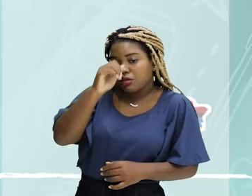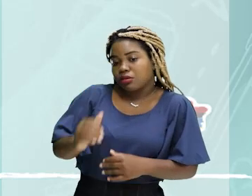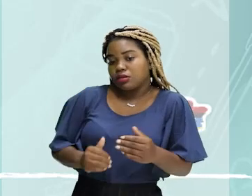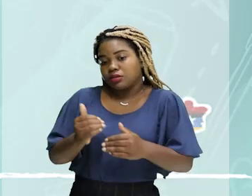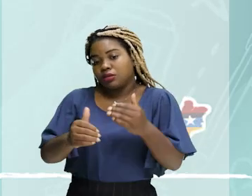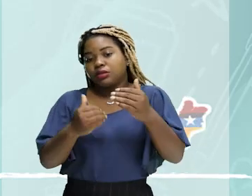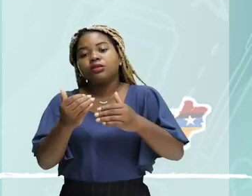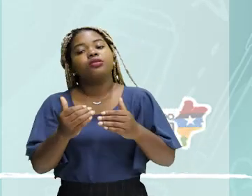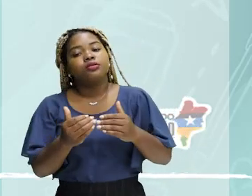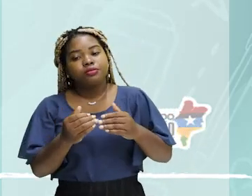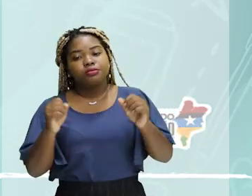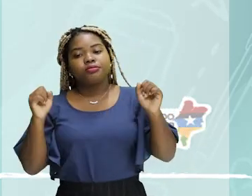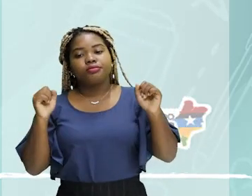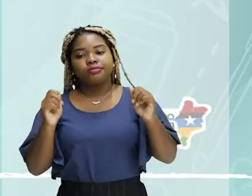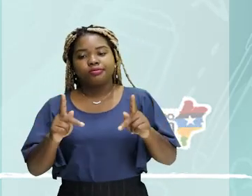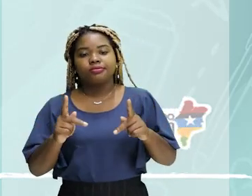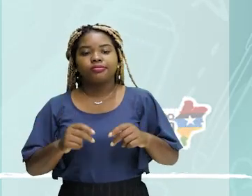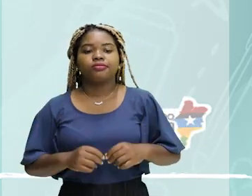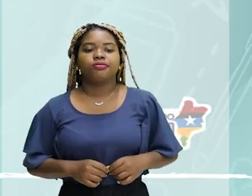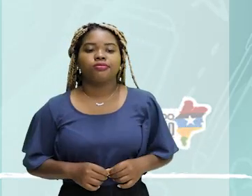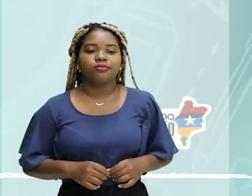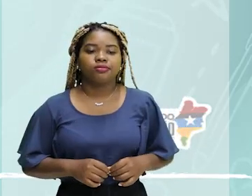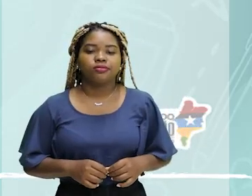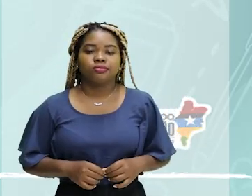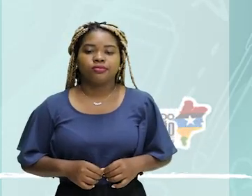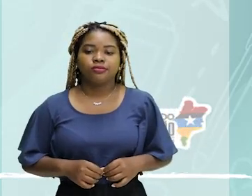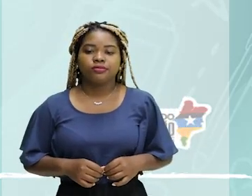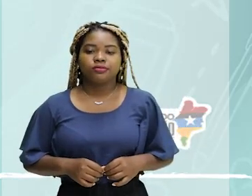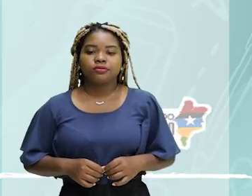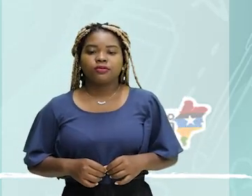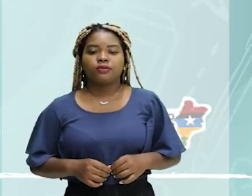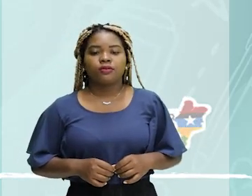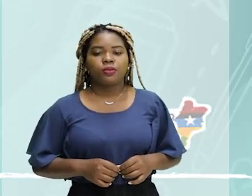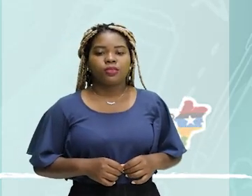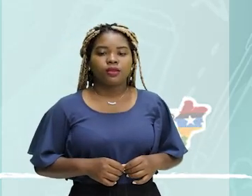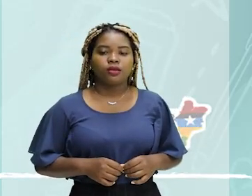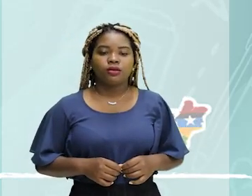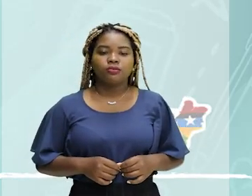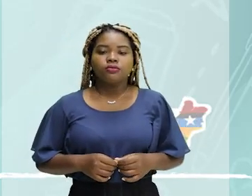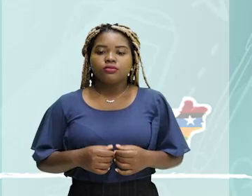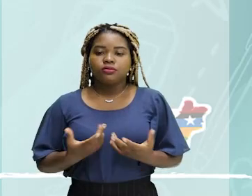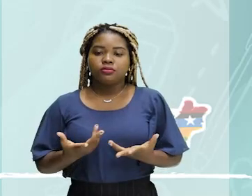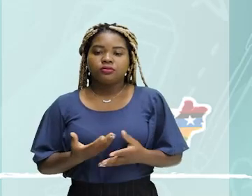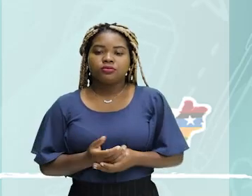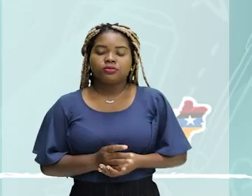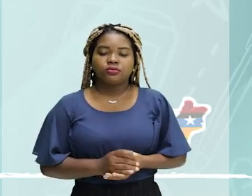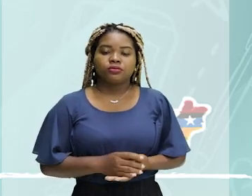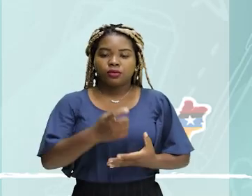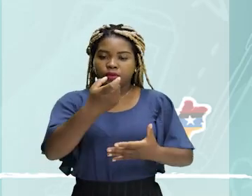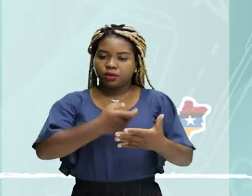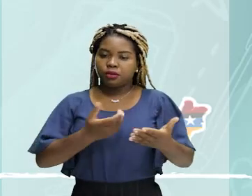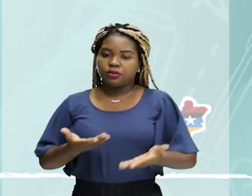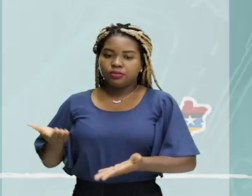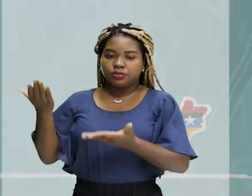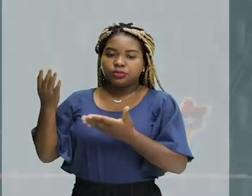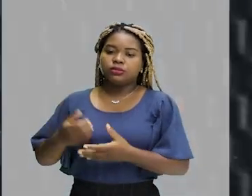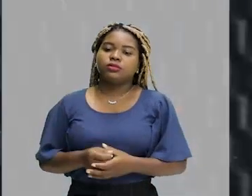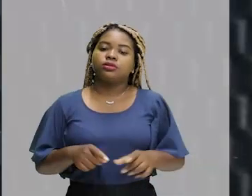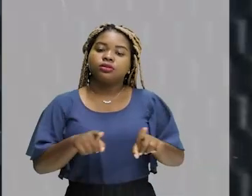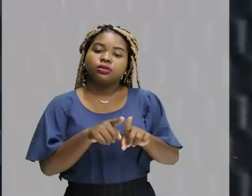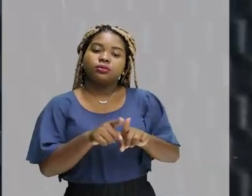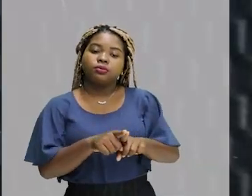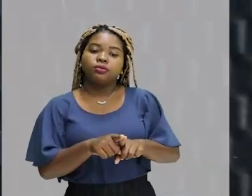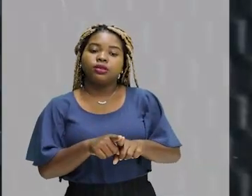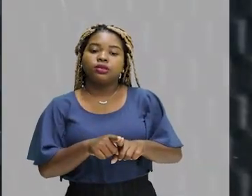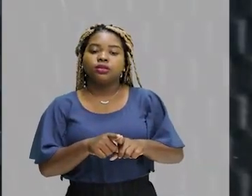construir novos alicerces da forma de comunicar e conhecer. Com isso, a lógica da atual sociedade consolida-se para a lógica das redes. A